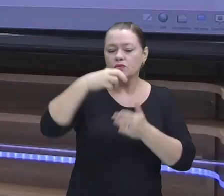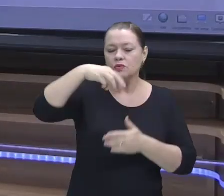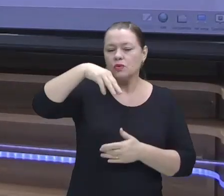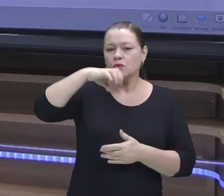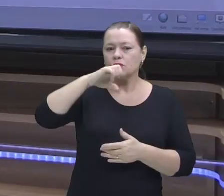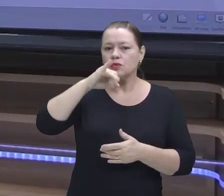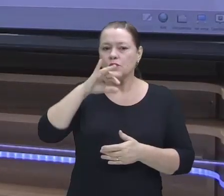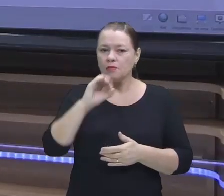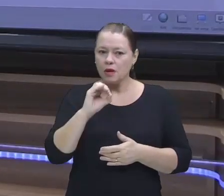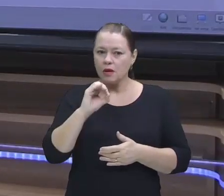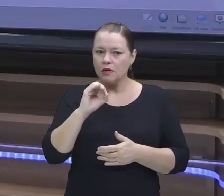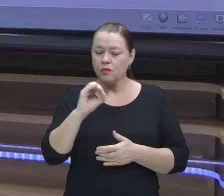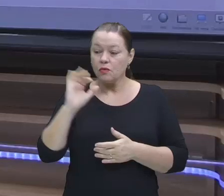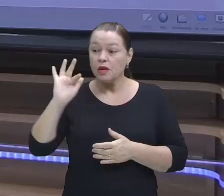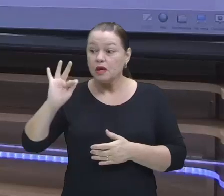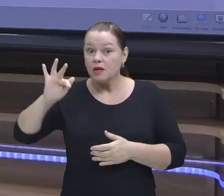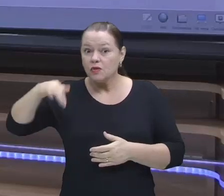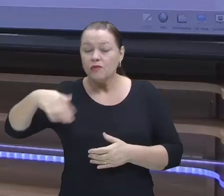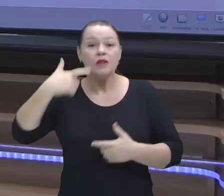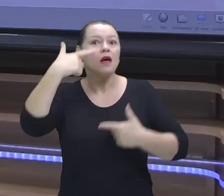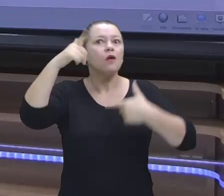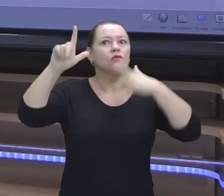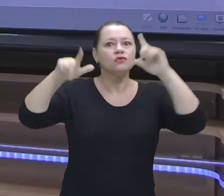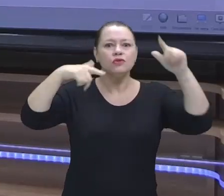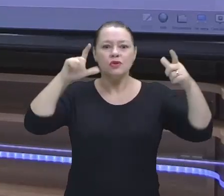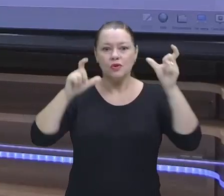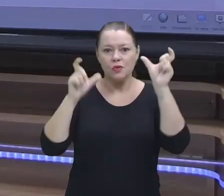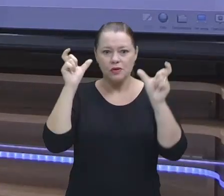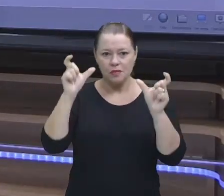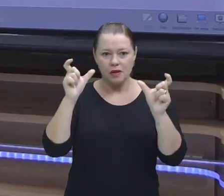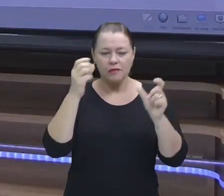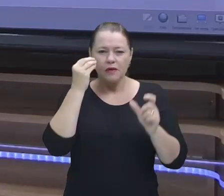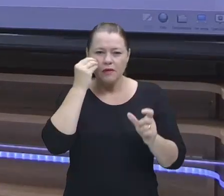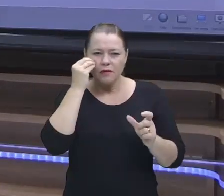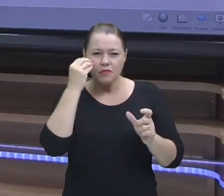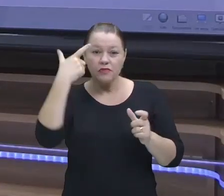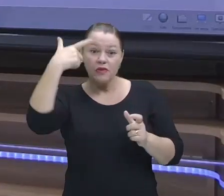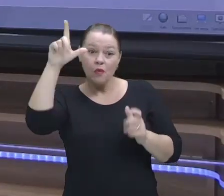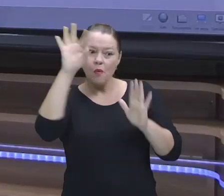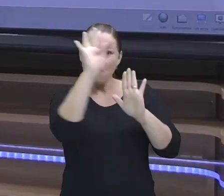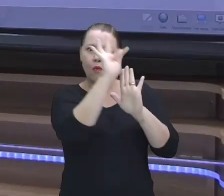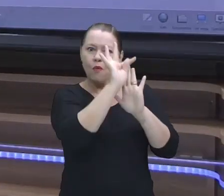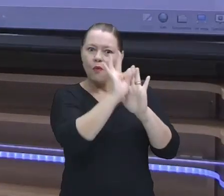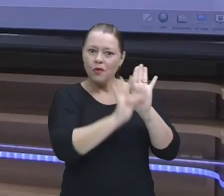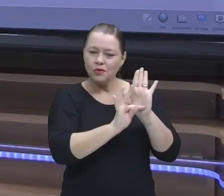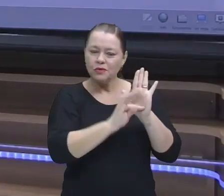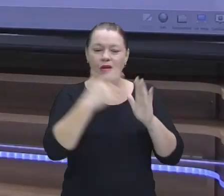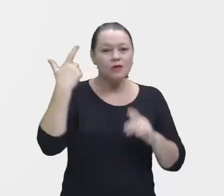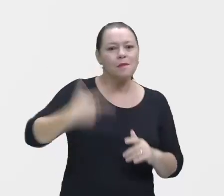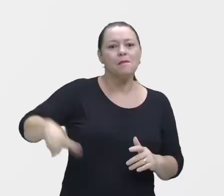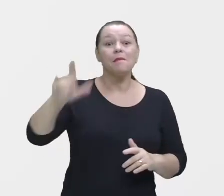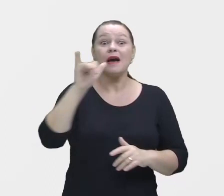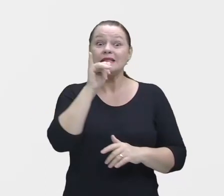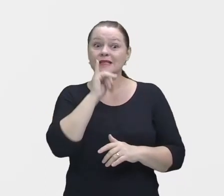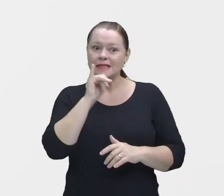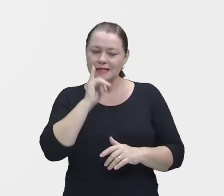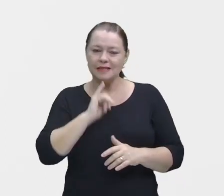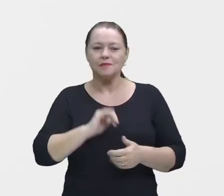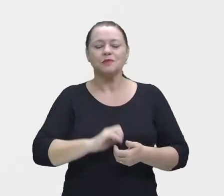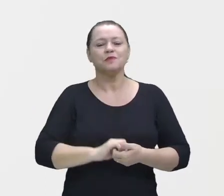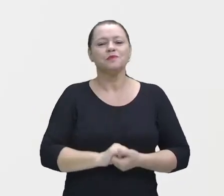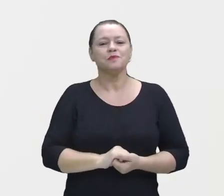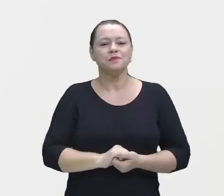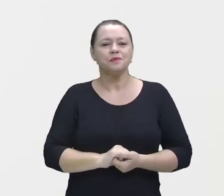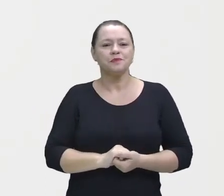ou final de outras palavras. Vamos ler um outro texto? E aí nós vamos ter mais exemplos.